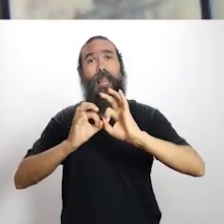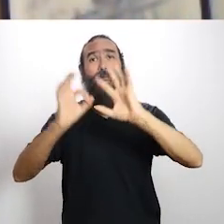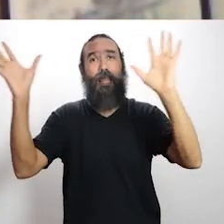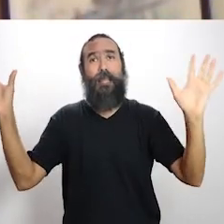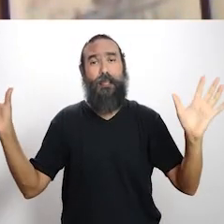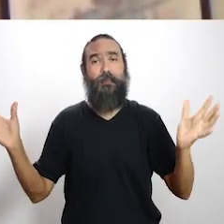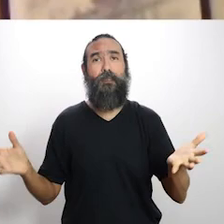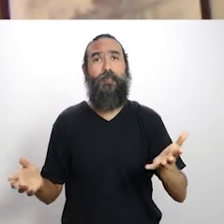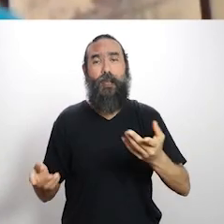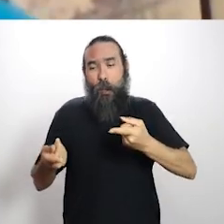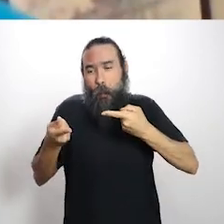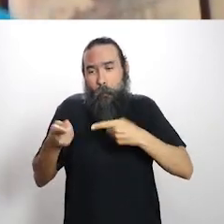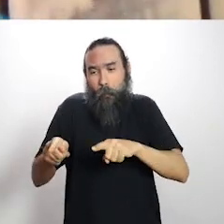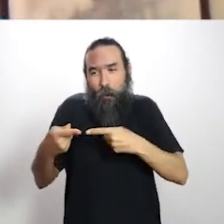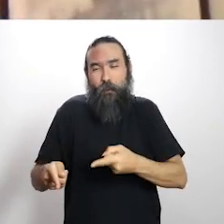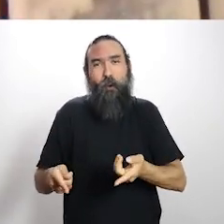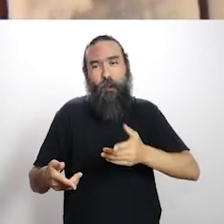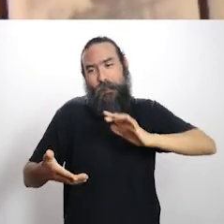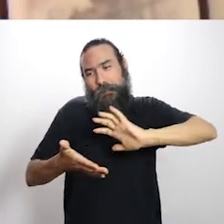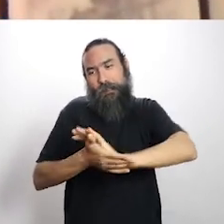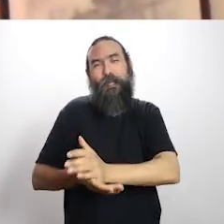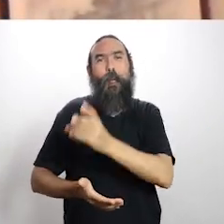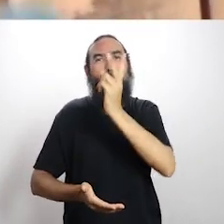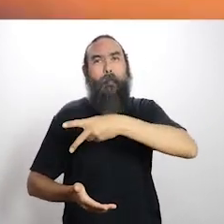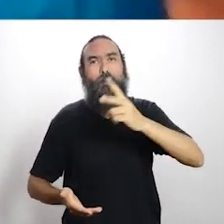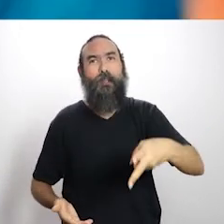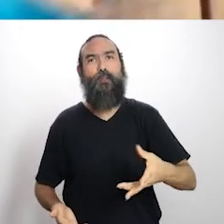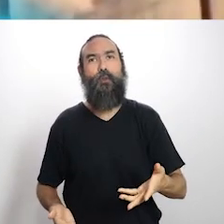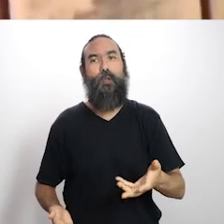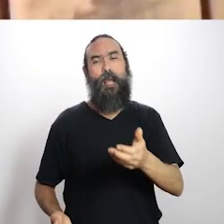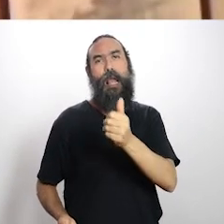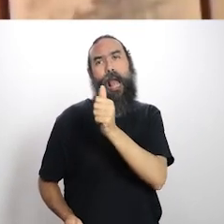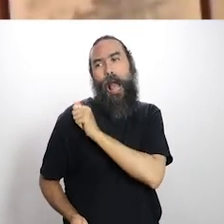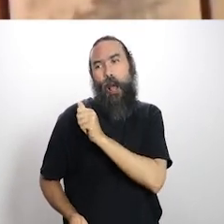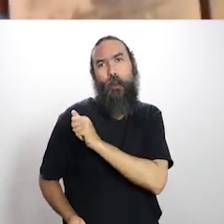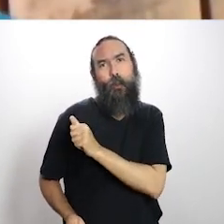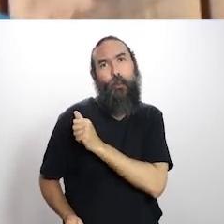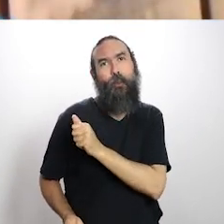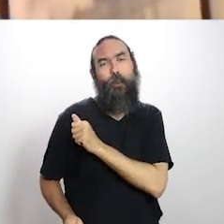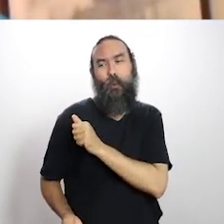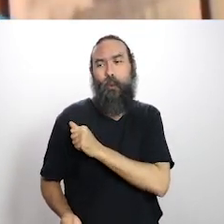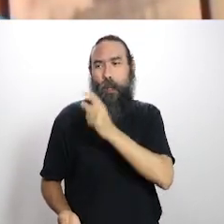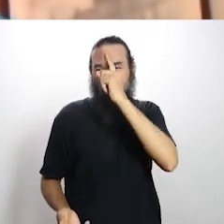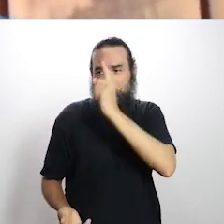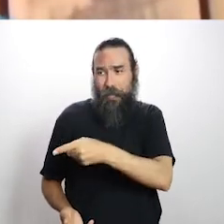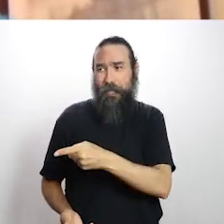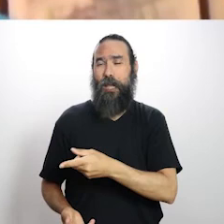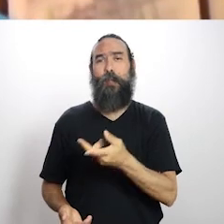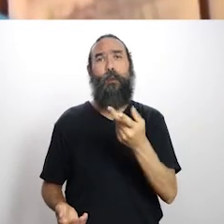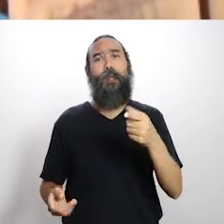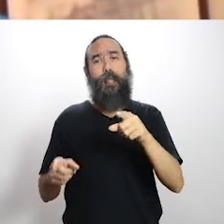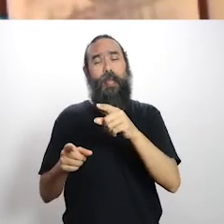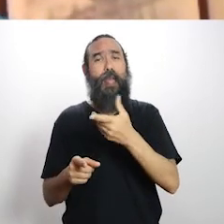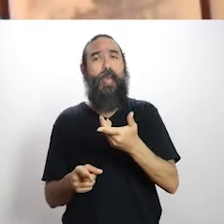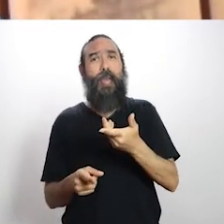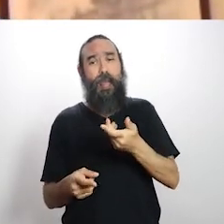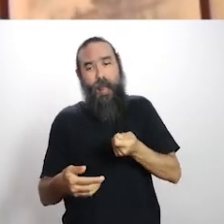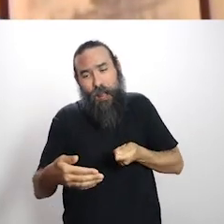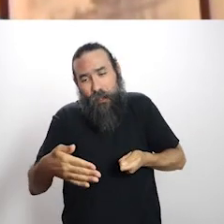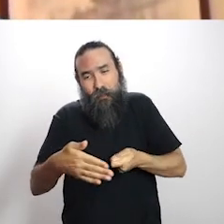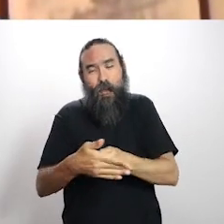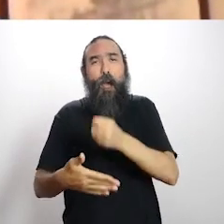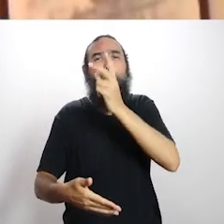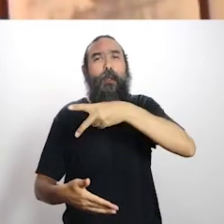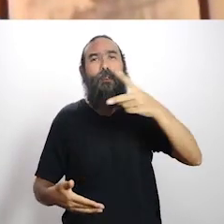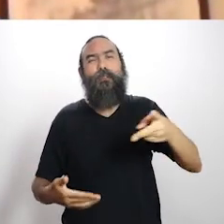autoridade pedagógica na sala de aula criando toda uma celeuma e é interessante que a gente